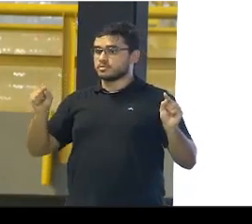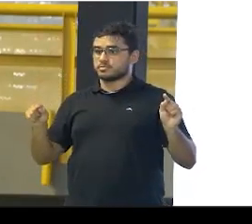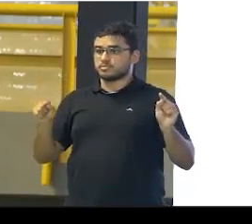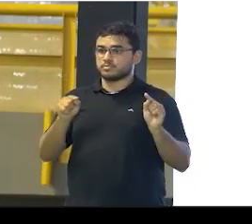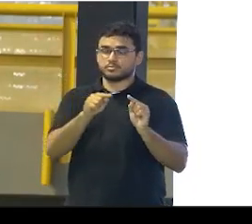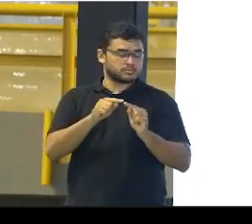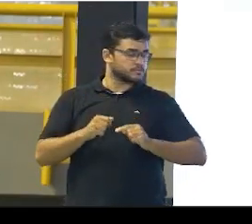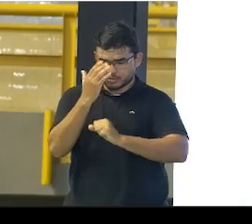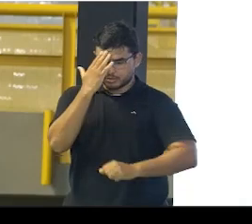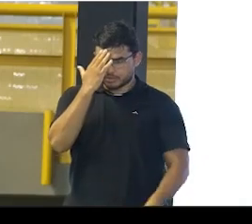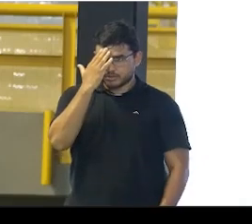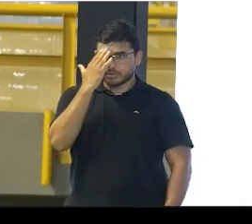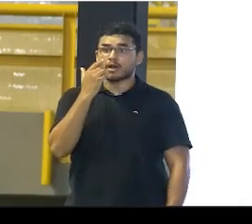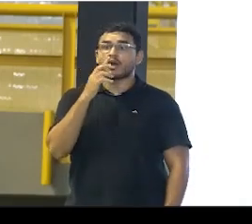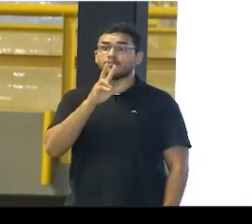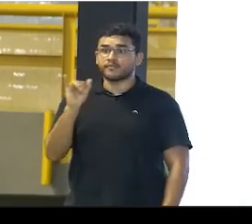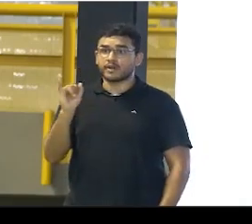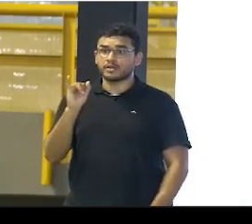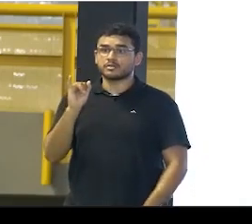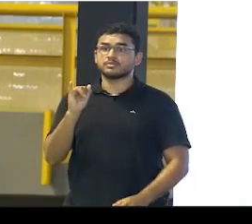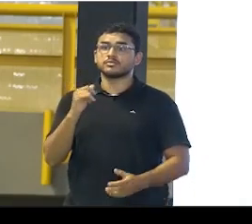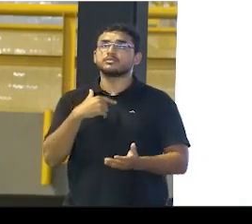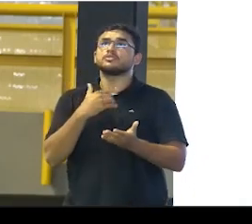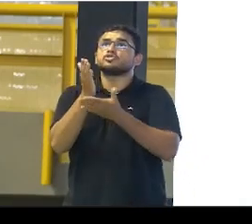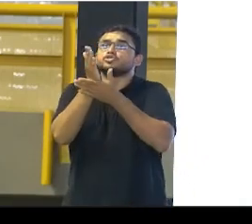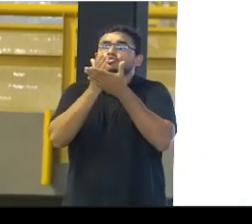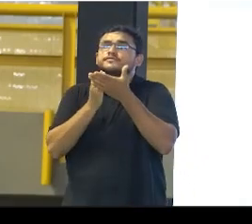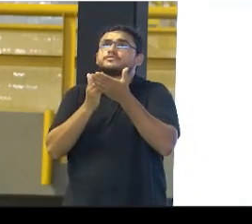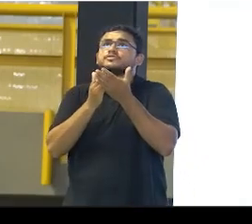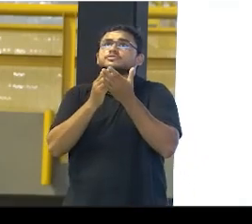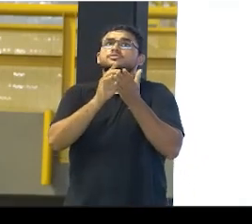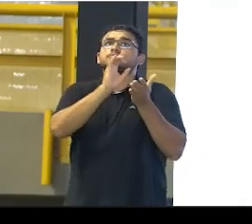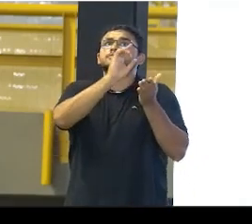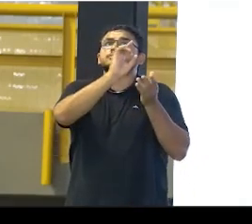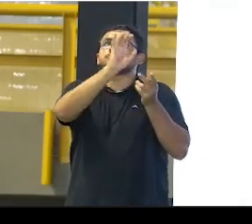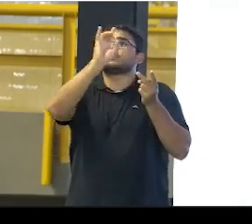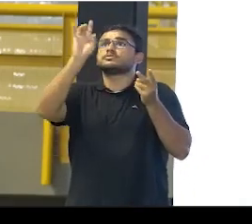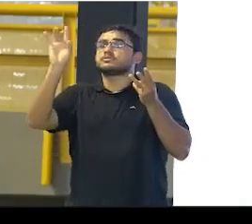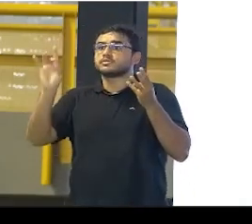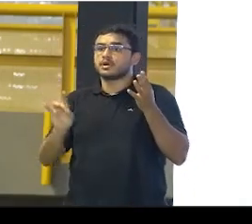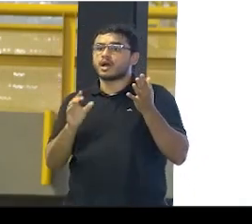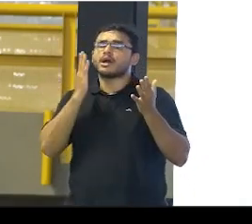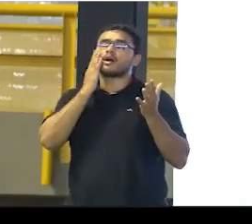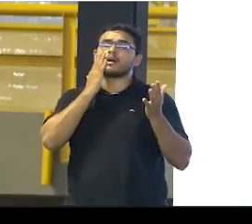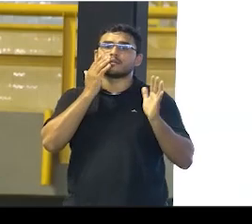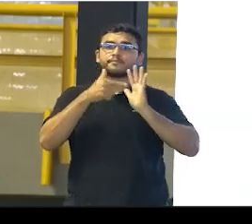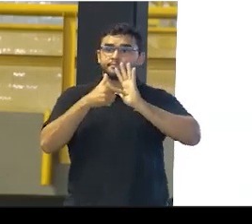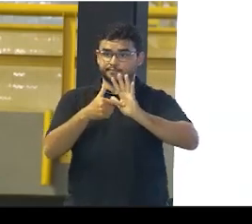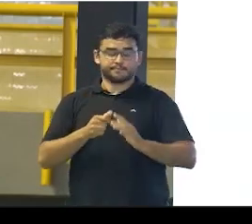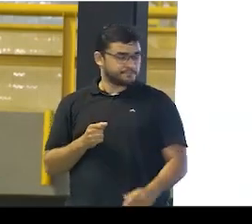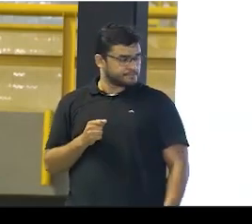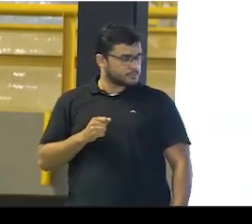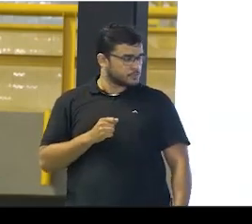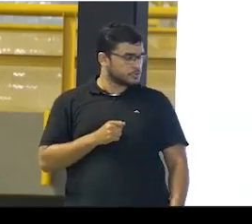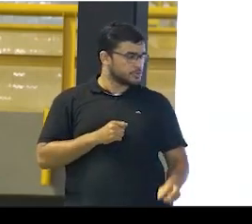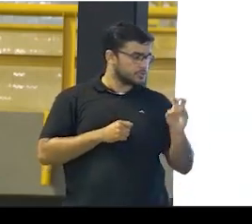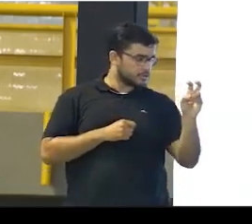cerâmica. 800 dividido por 20 vão dar 40 cerâmicas. Então